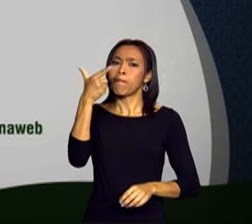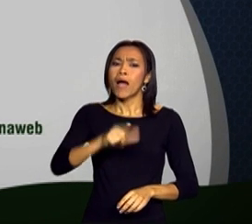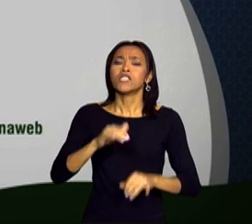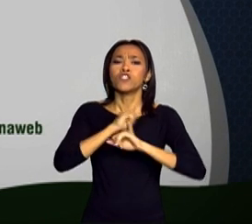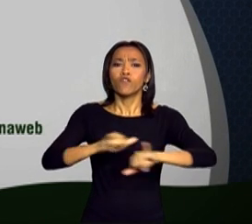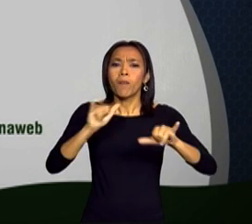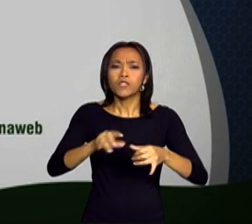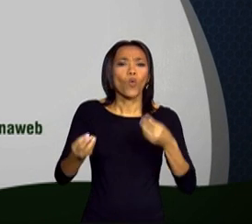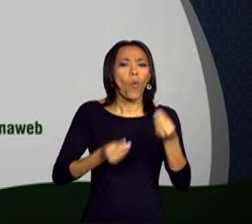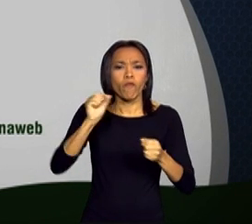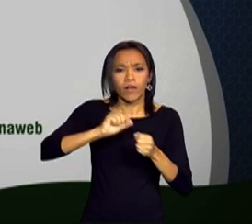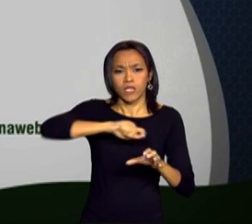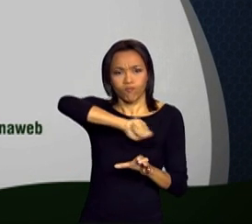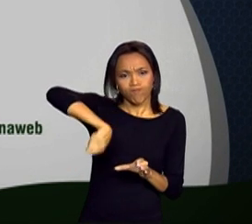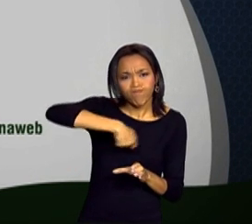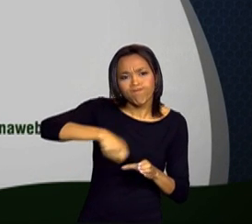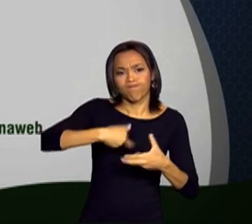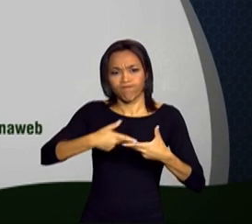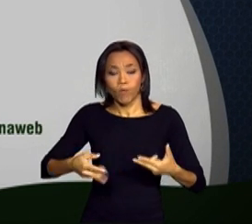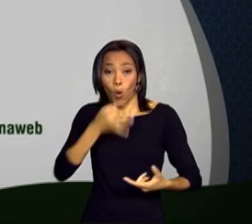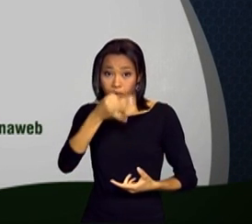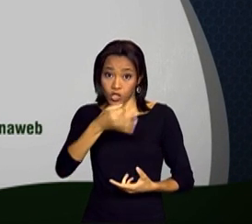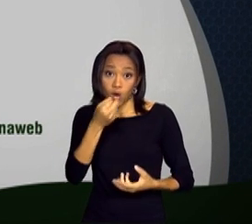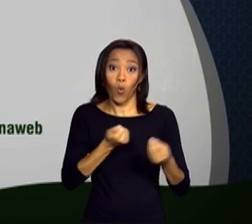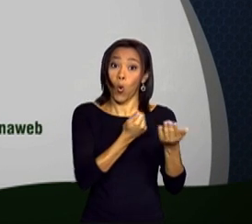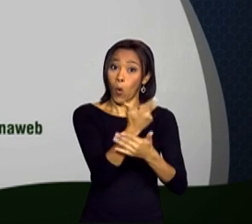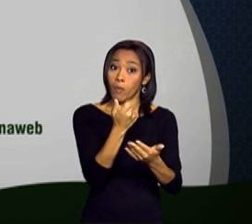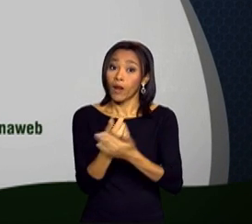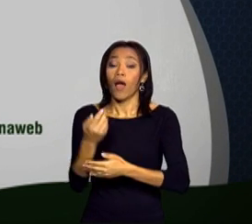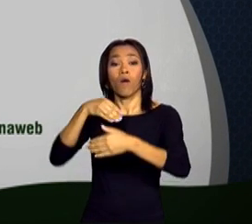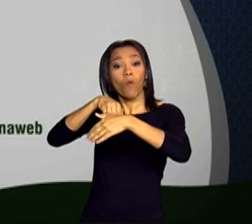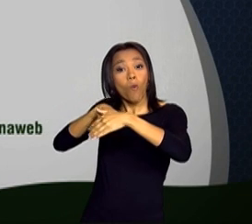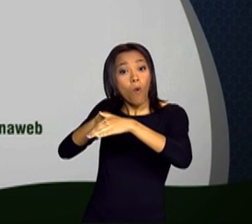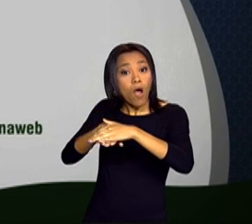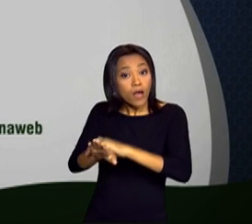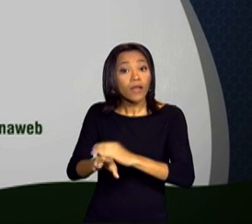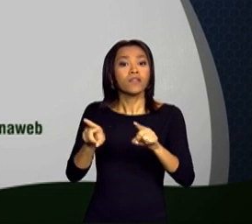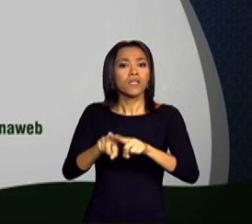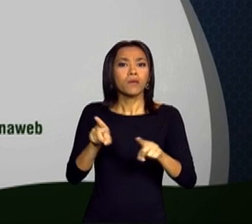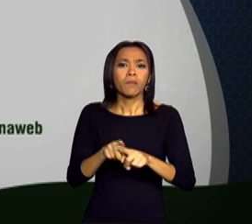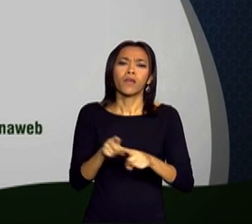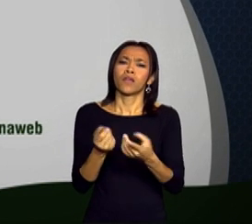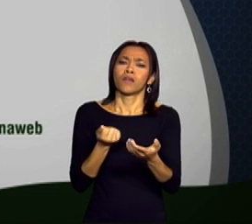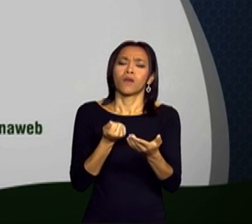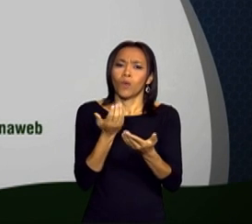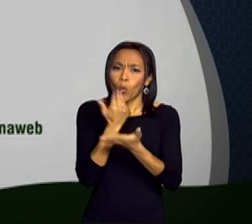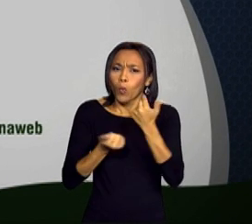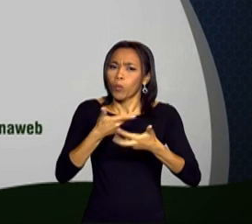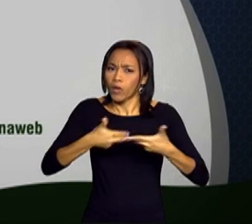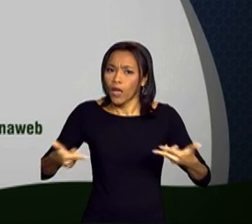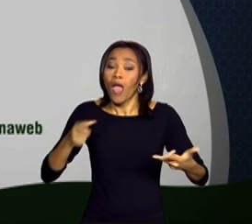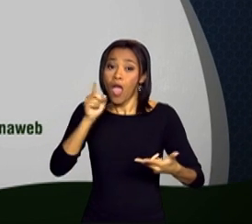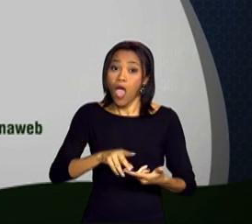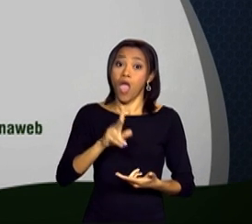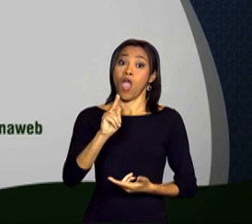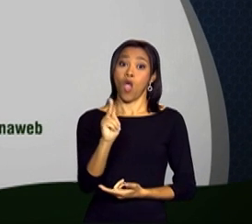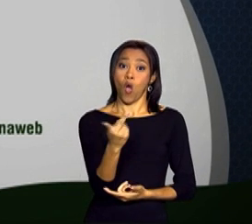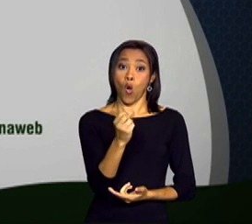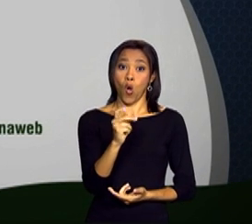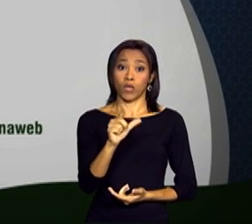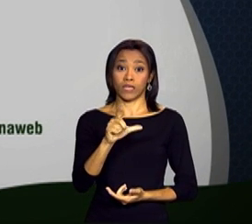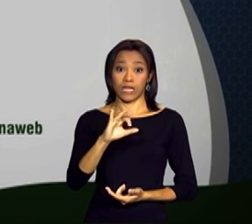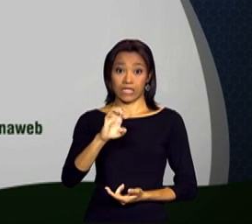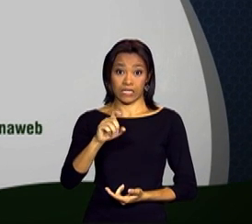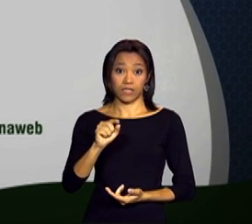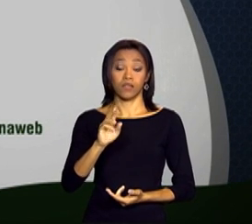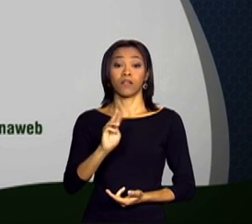de receitas e dicas de como comprar, conservar e consumir esses alimentos. É o Hortaliças na Web.